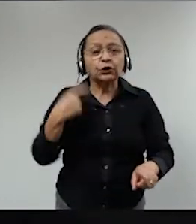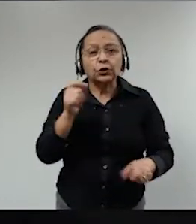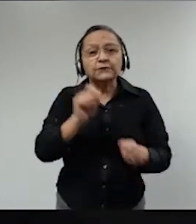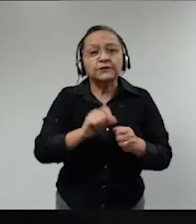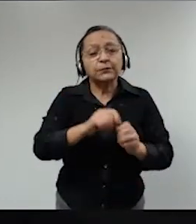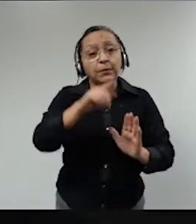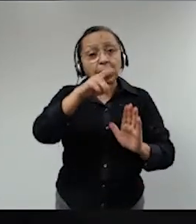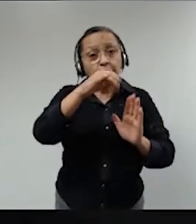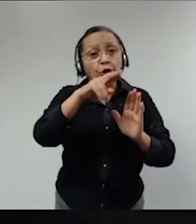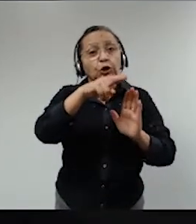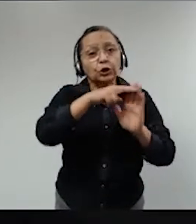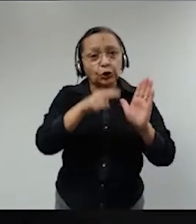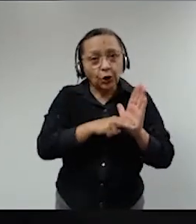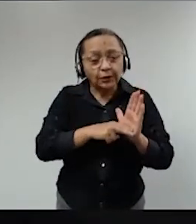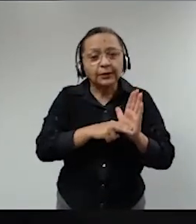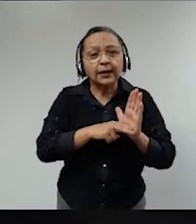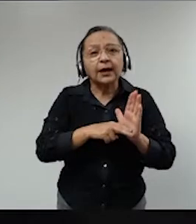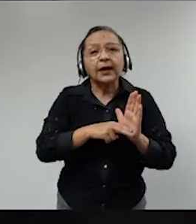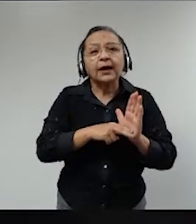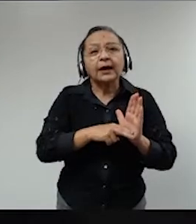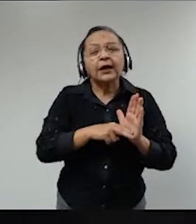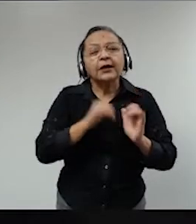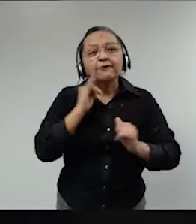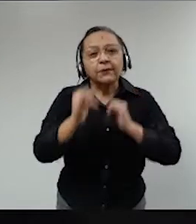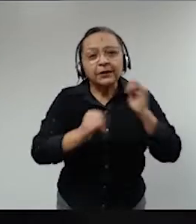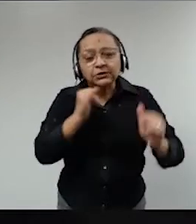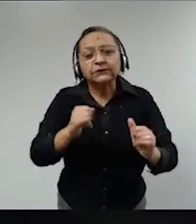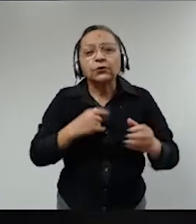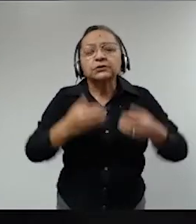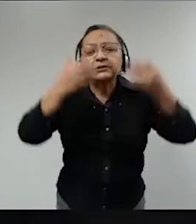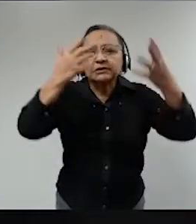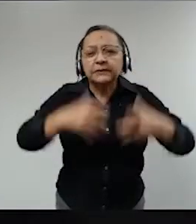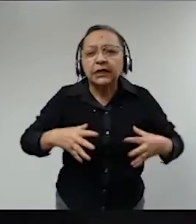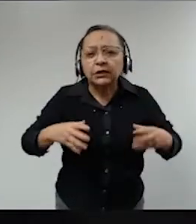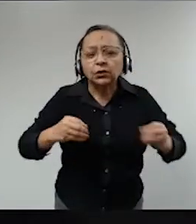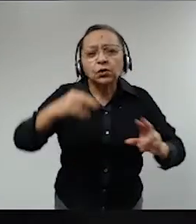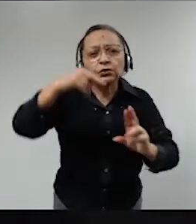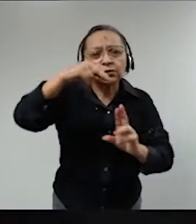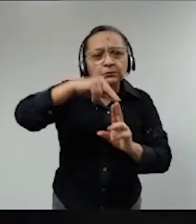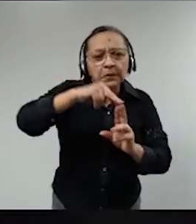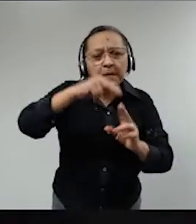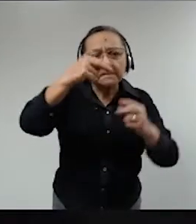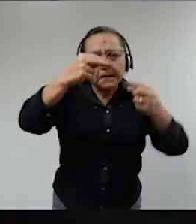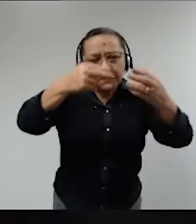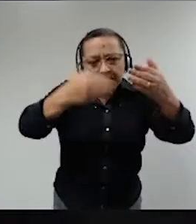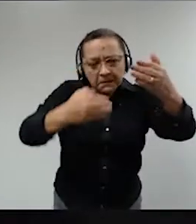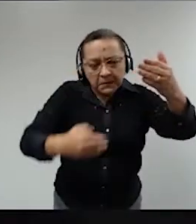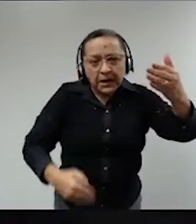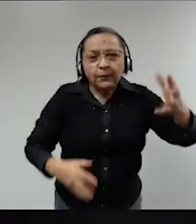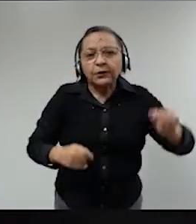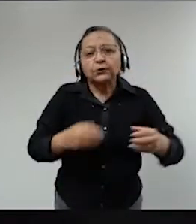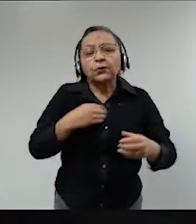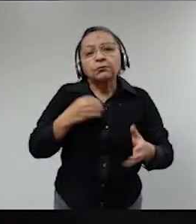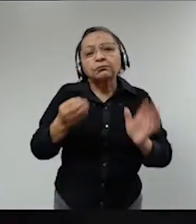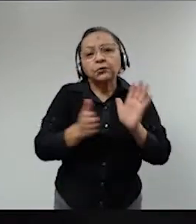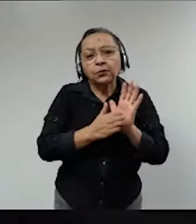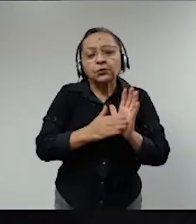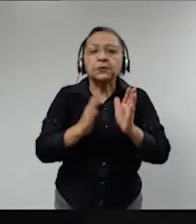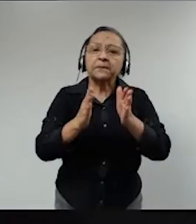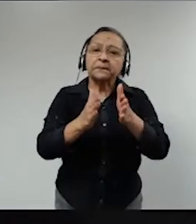nota informativa em que são explicados todos os parâmetros a serem observados quando proposto pedidos